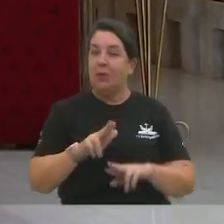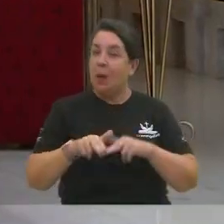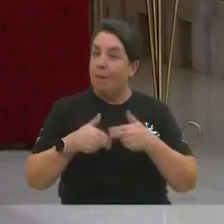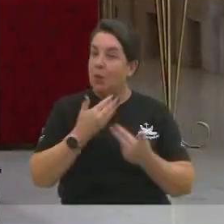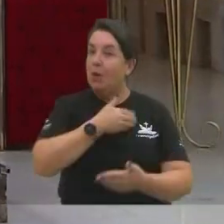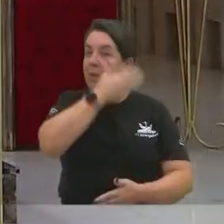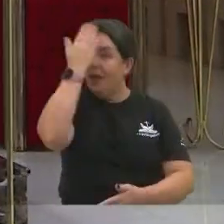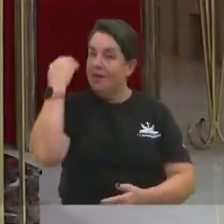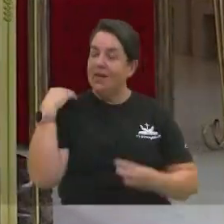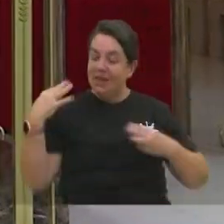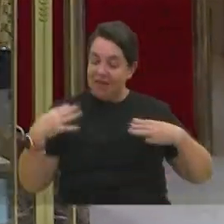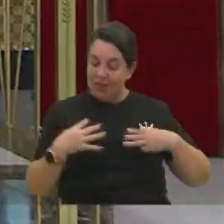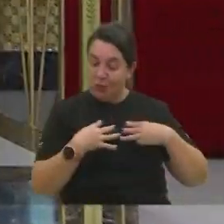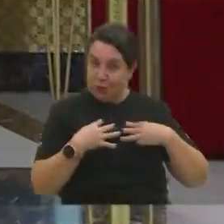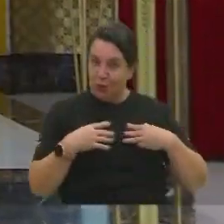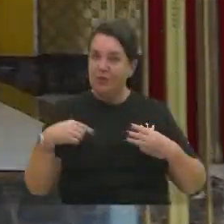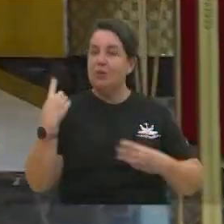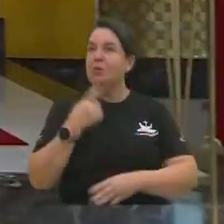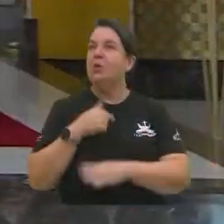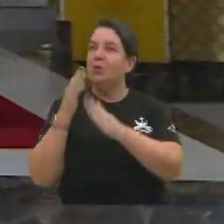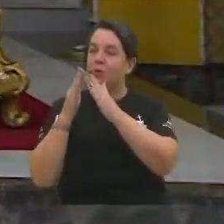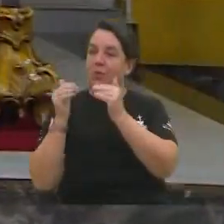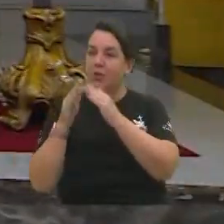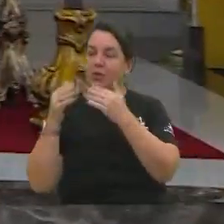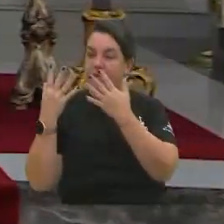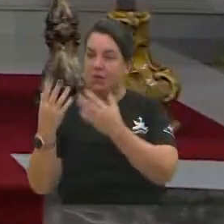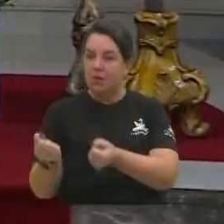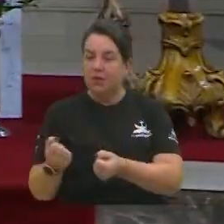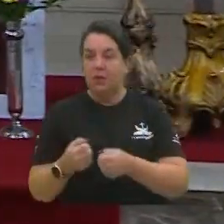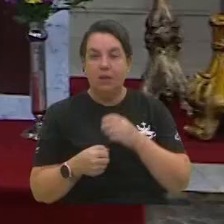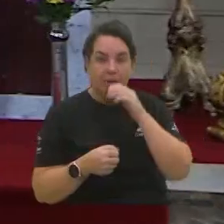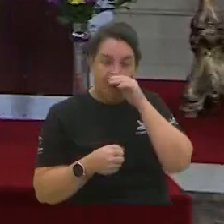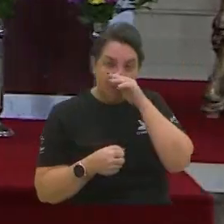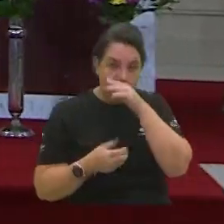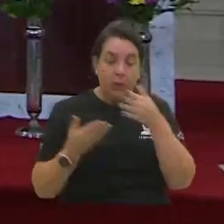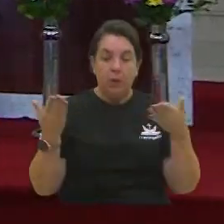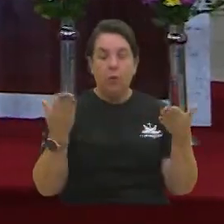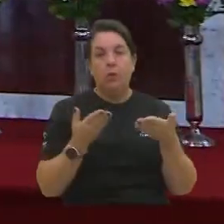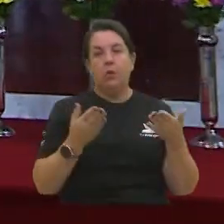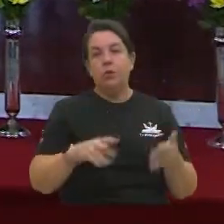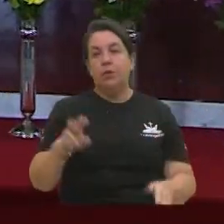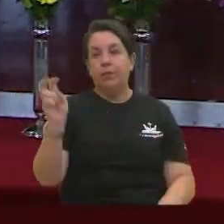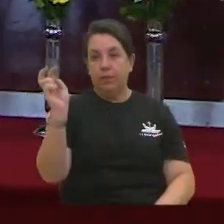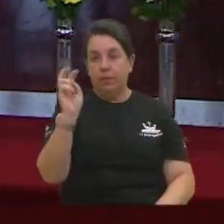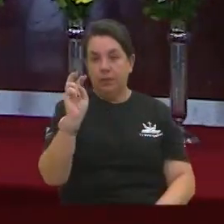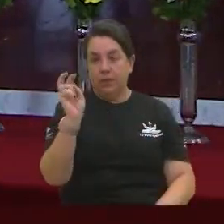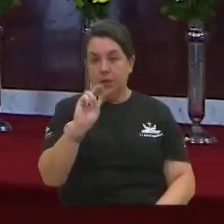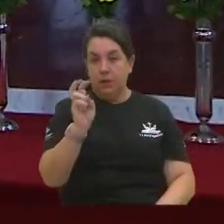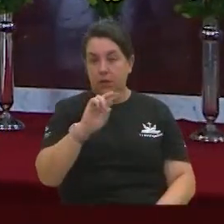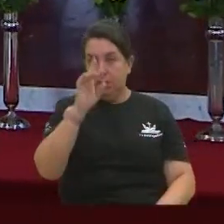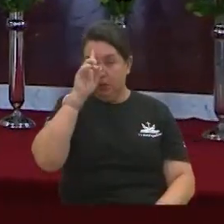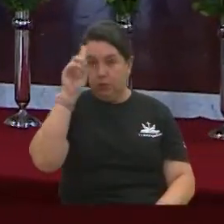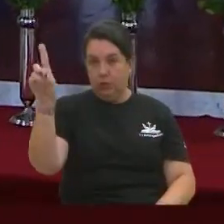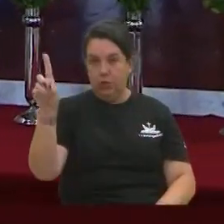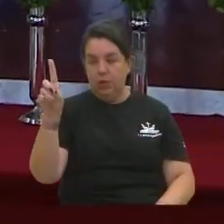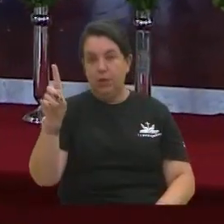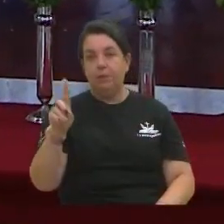neste quinto dia da trezena a São Padre Pio, pegue o seu